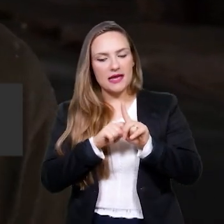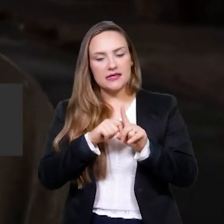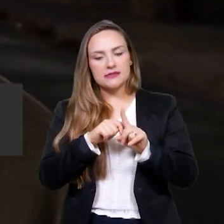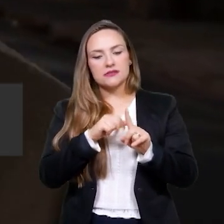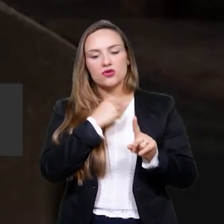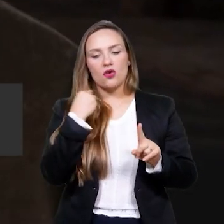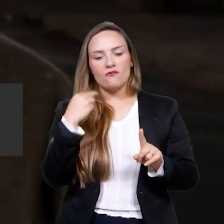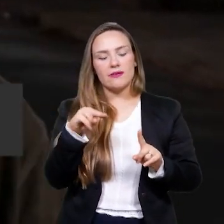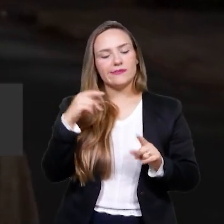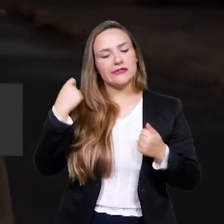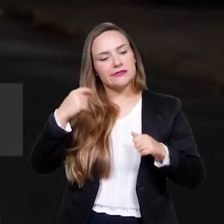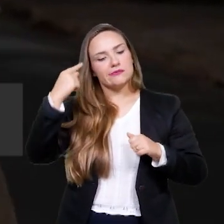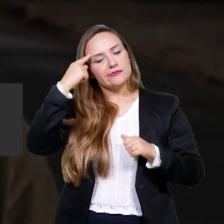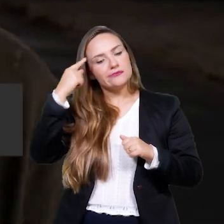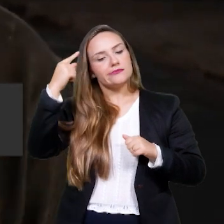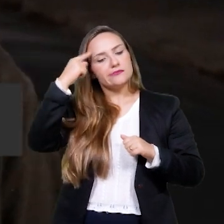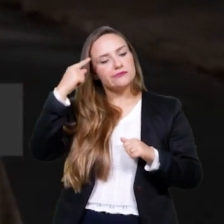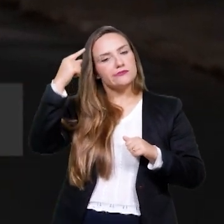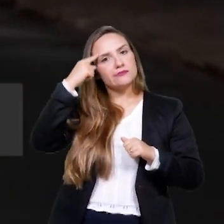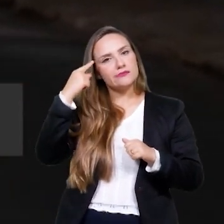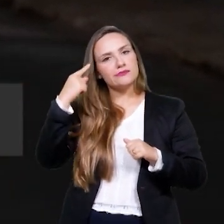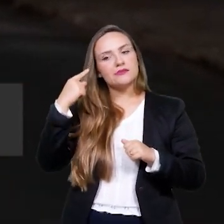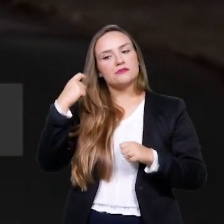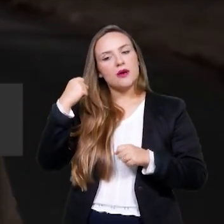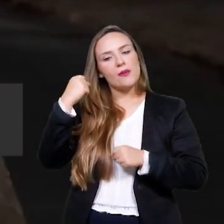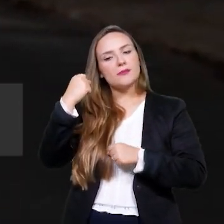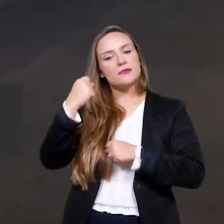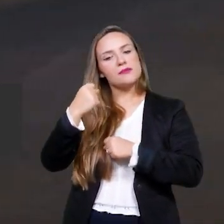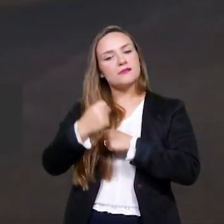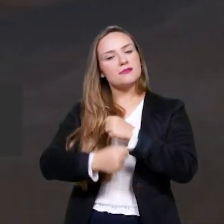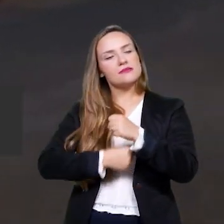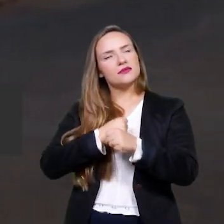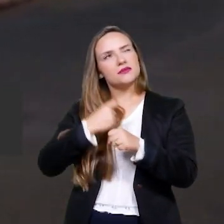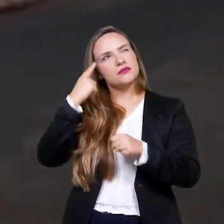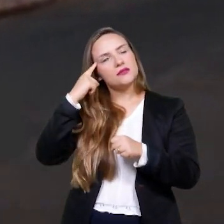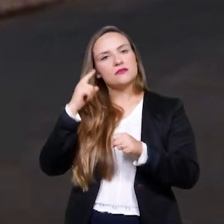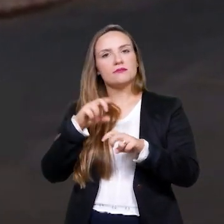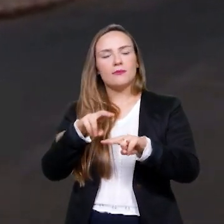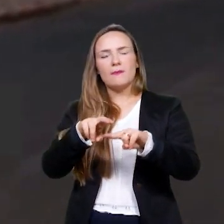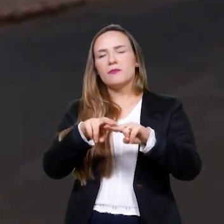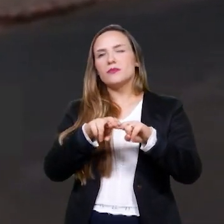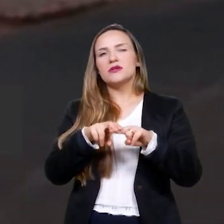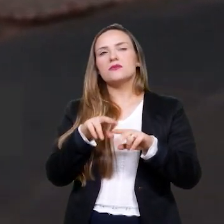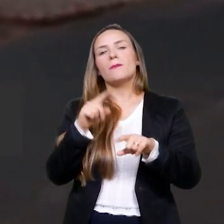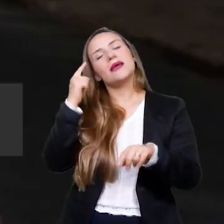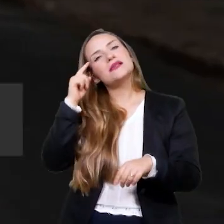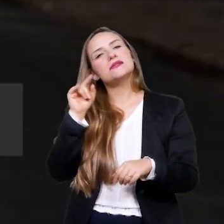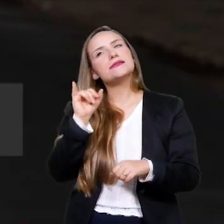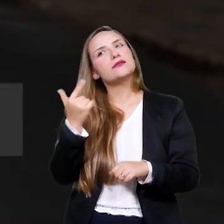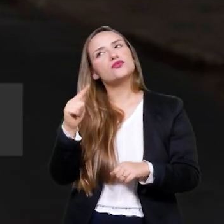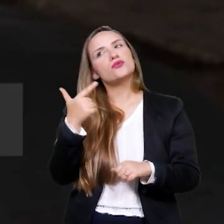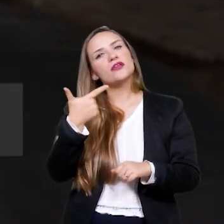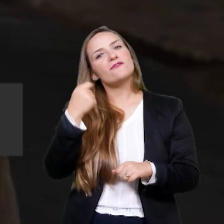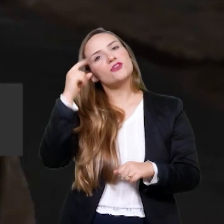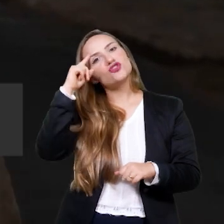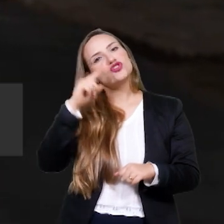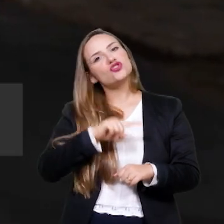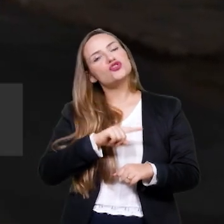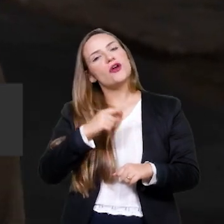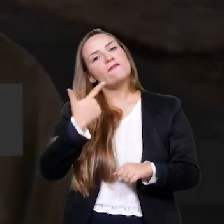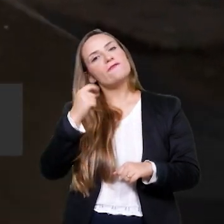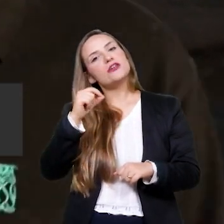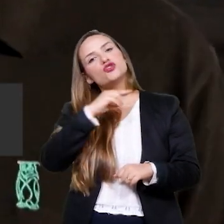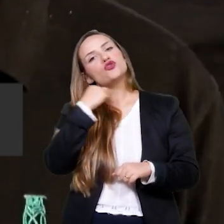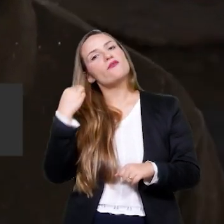mês de novembro, e que isso perpetua durante todo o ano. Você já imaginou se nós não tivéssemos o 20 de novembro, até